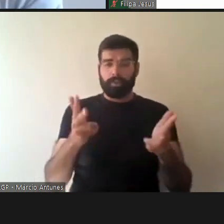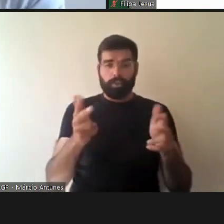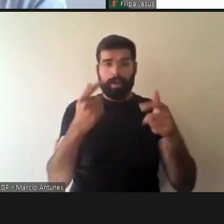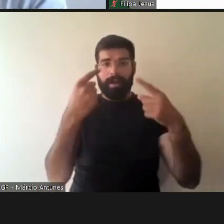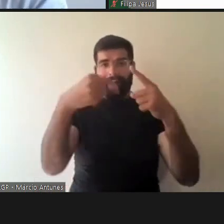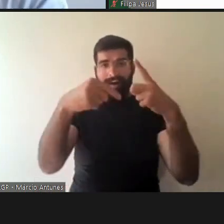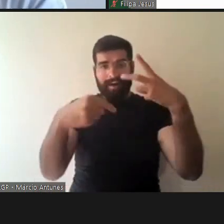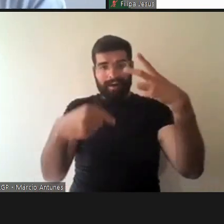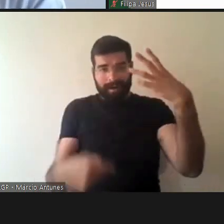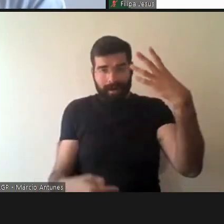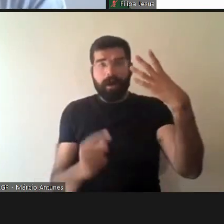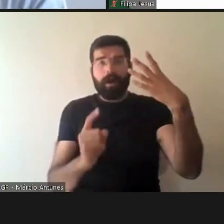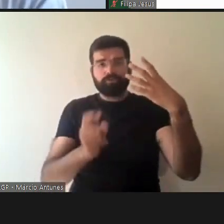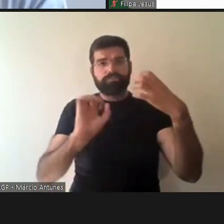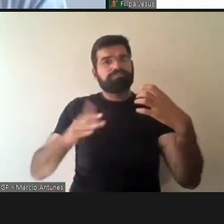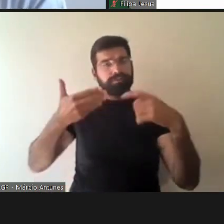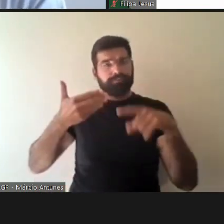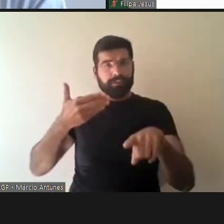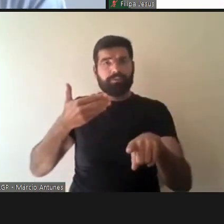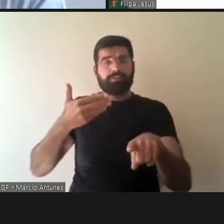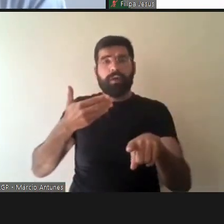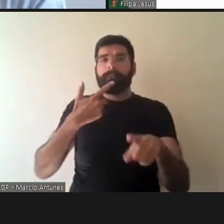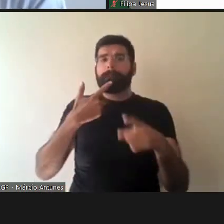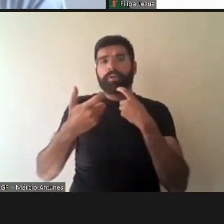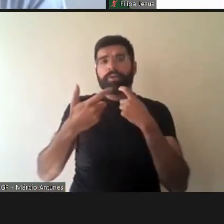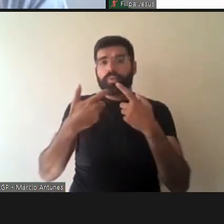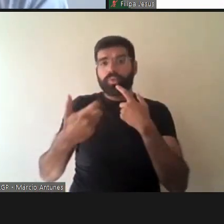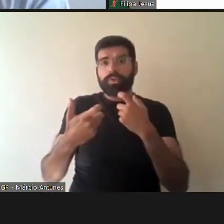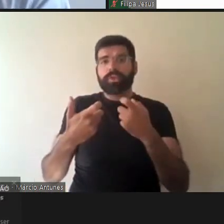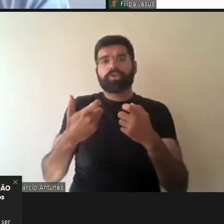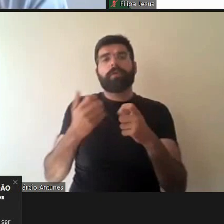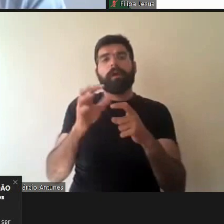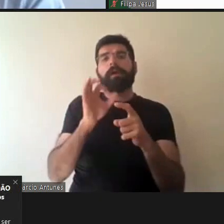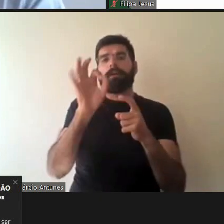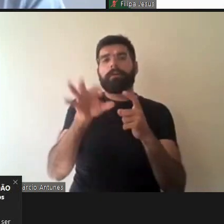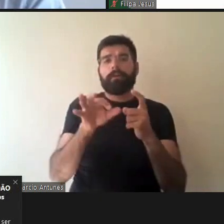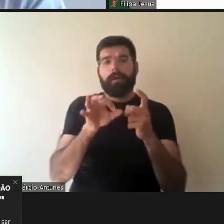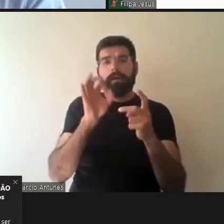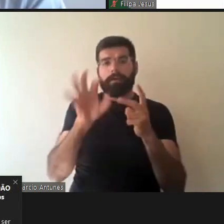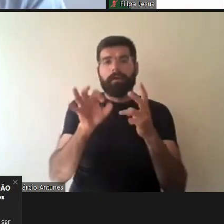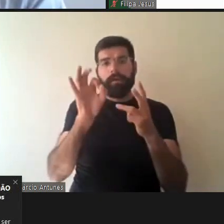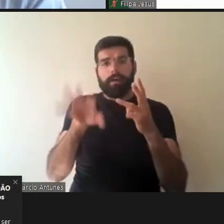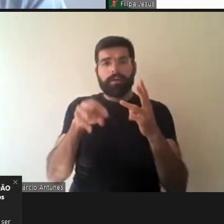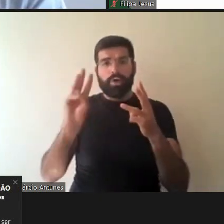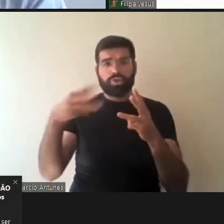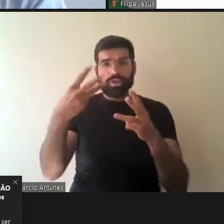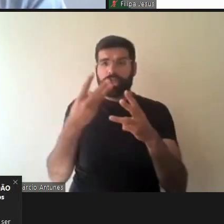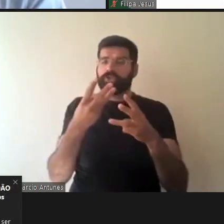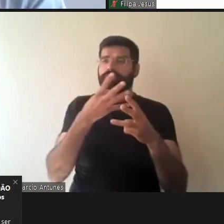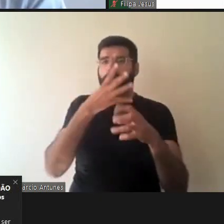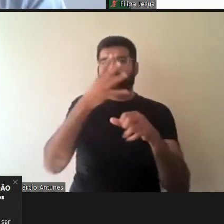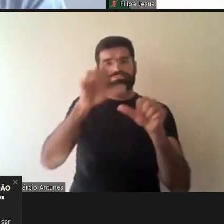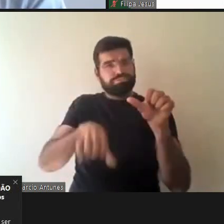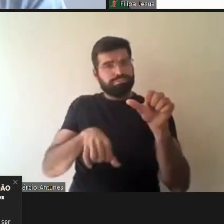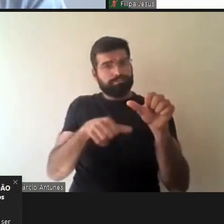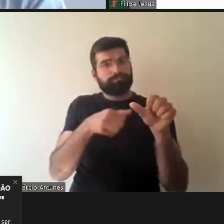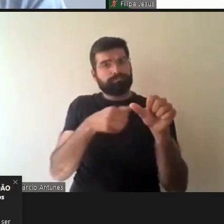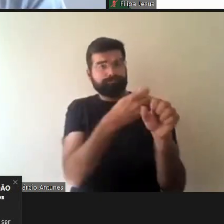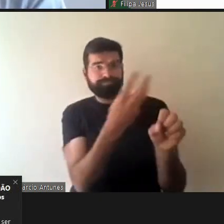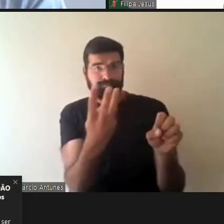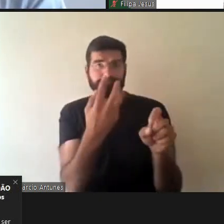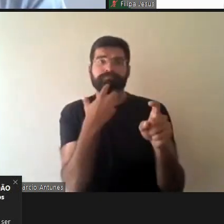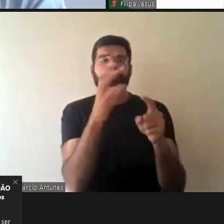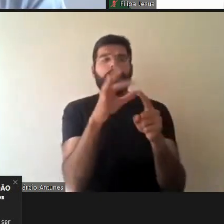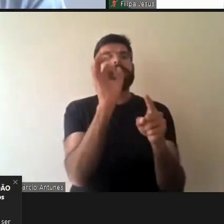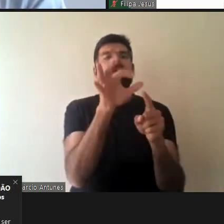iremos começar com algumas questões que irei colocar aos 3 oradores e depois faremos